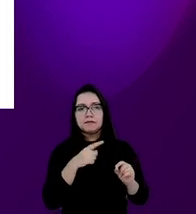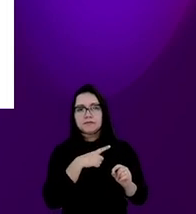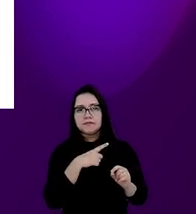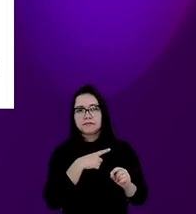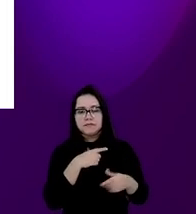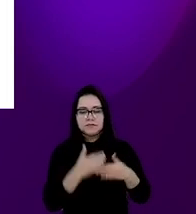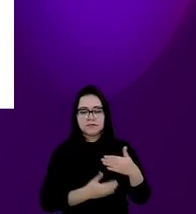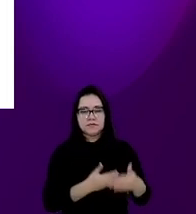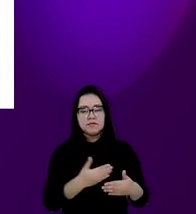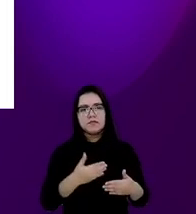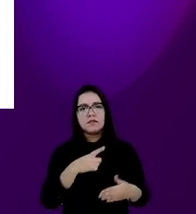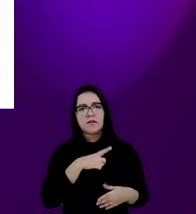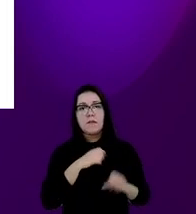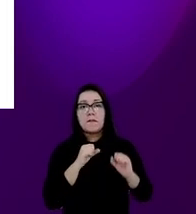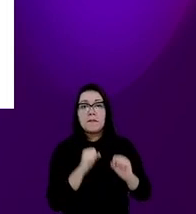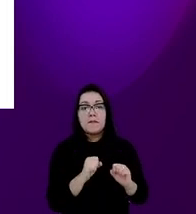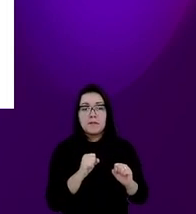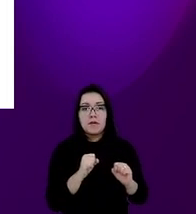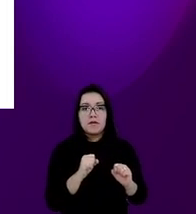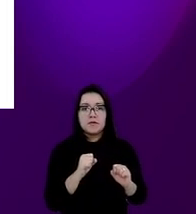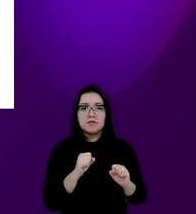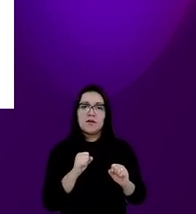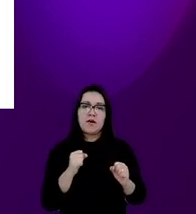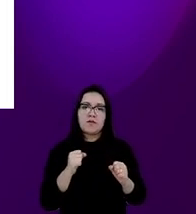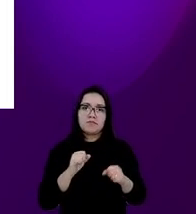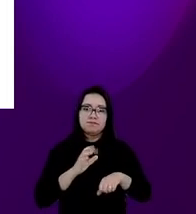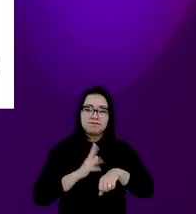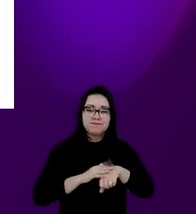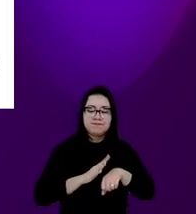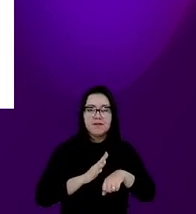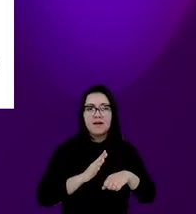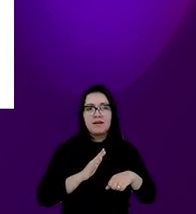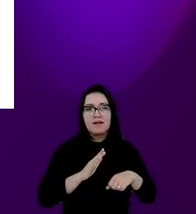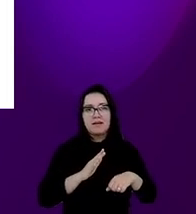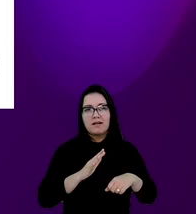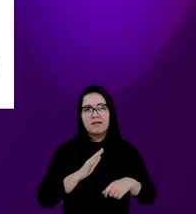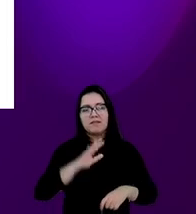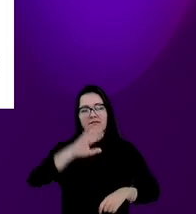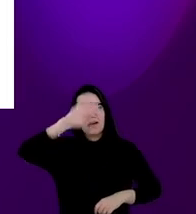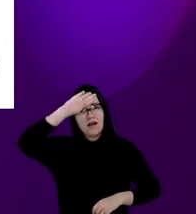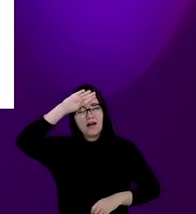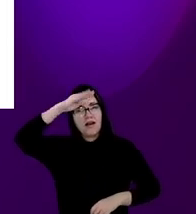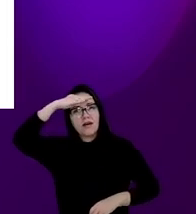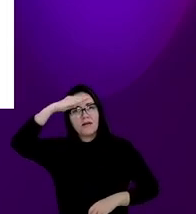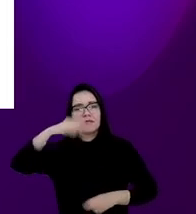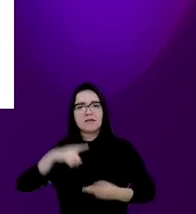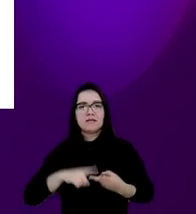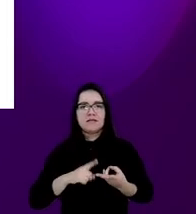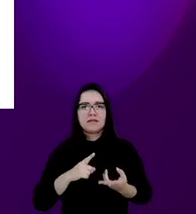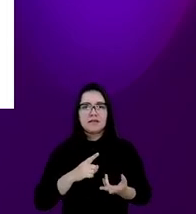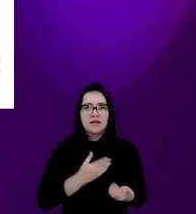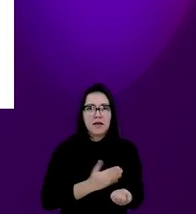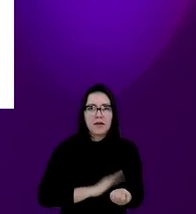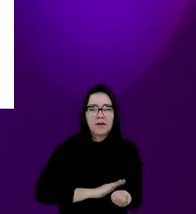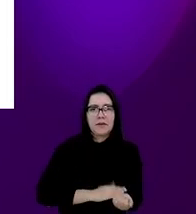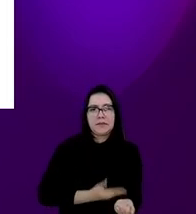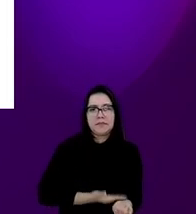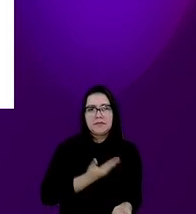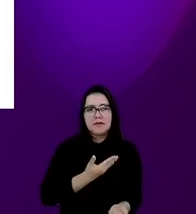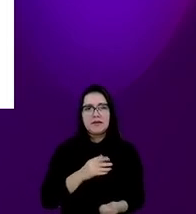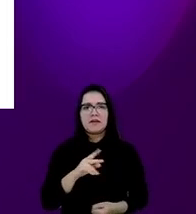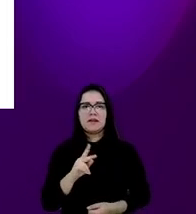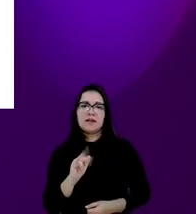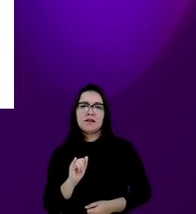processo inflamatório com febre, hipotensão e hipóxia nesses